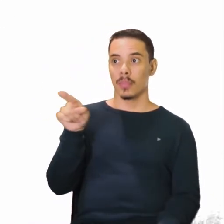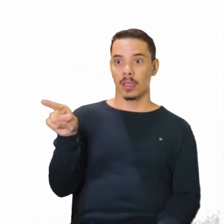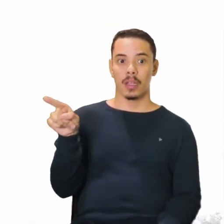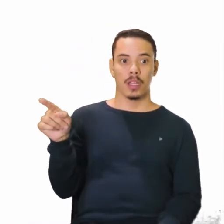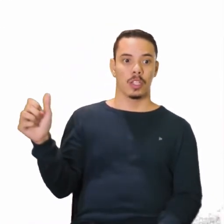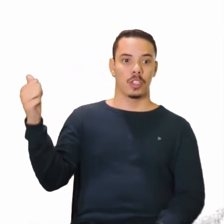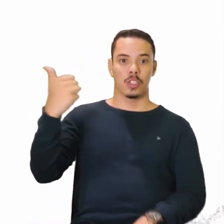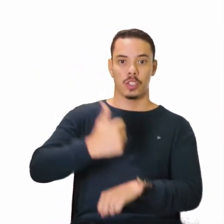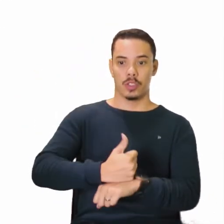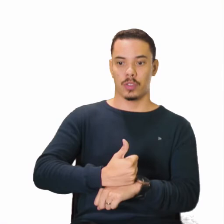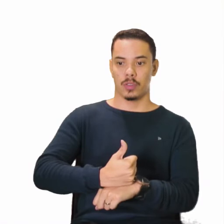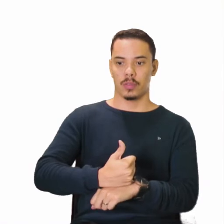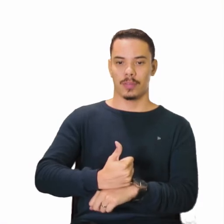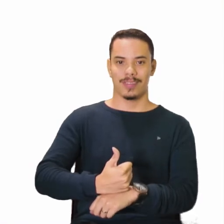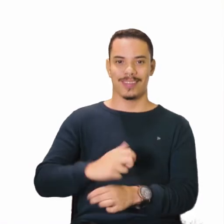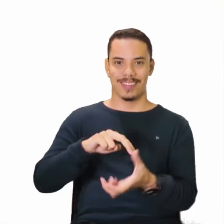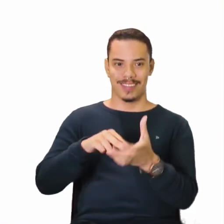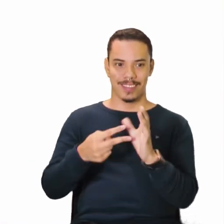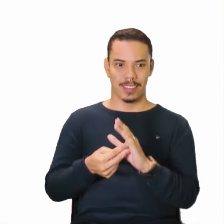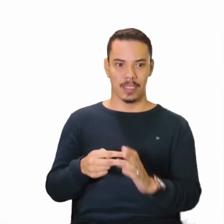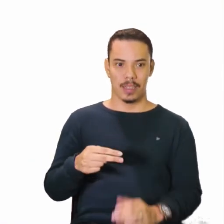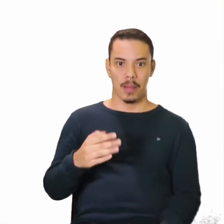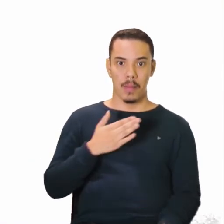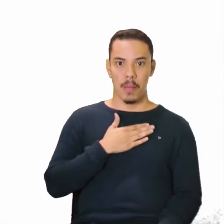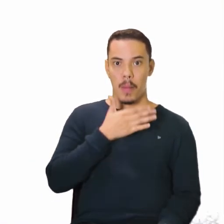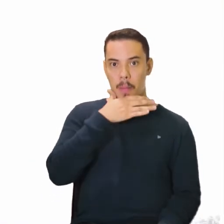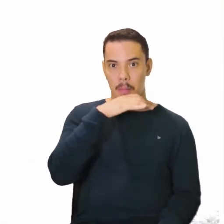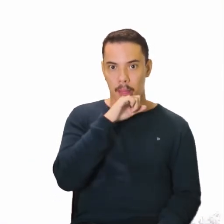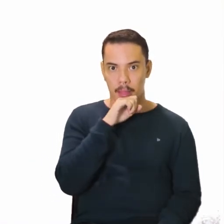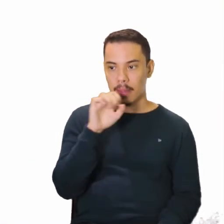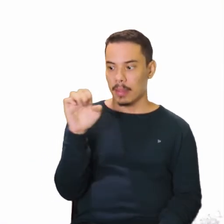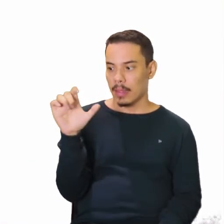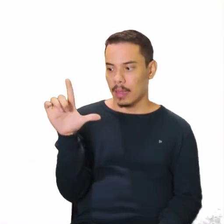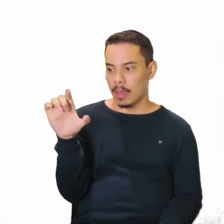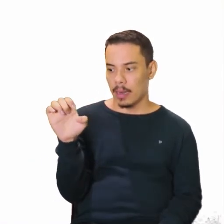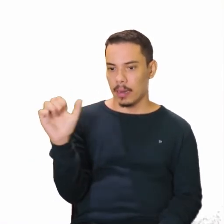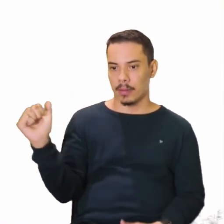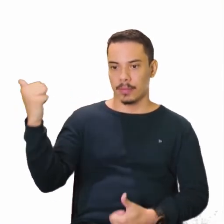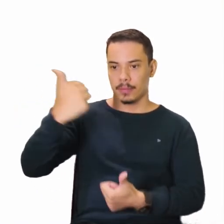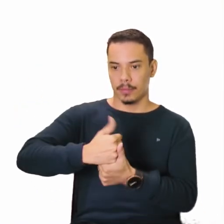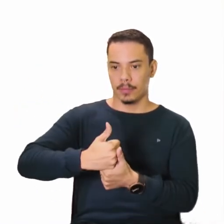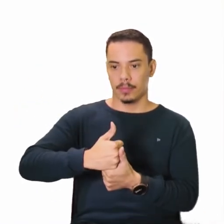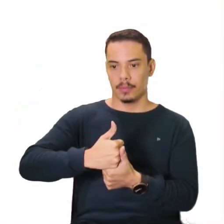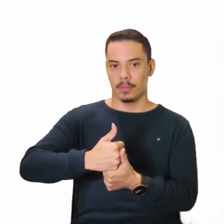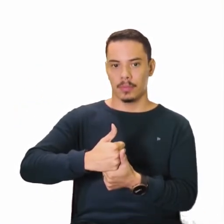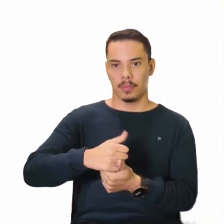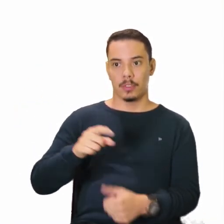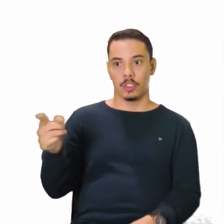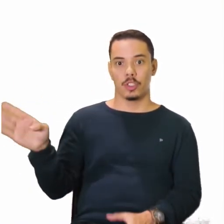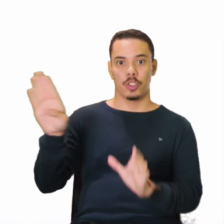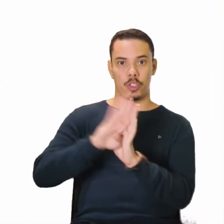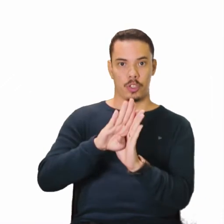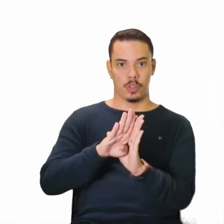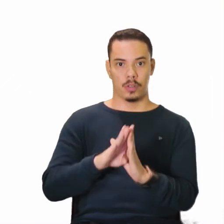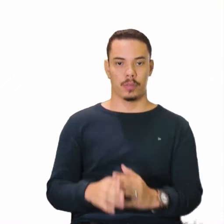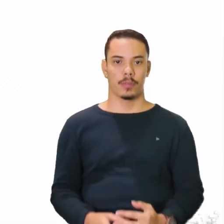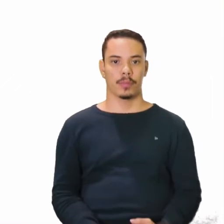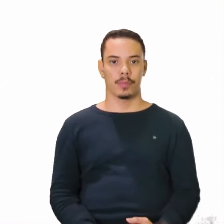chegou. Opa, substituiu, né? O substantivo, então, é pronome